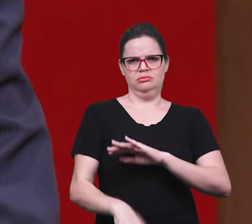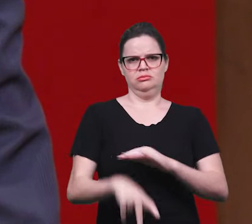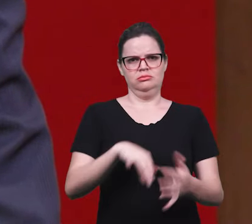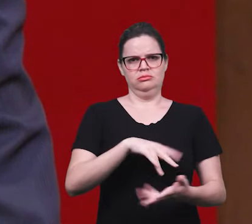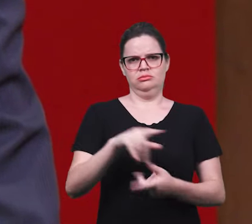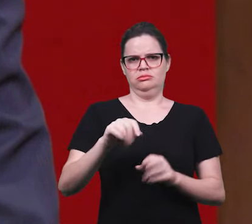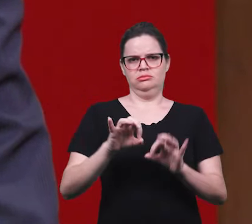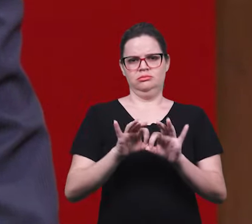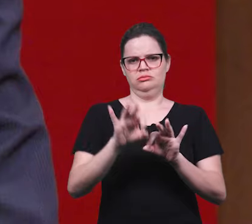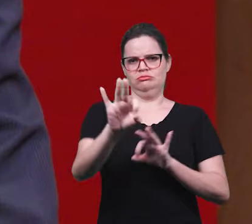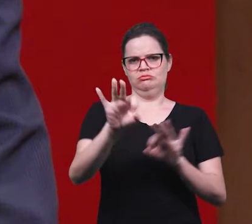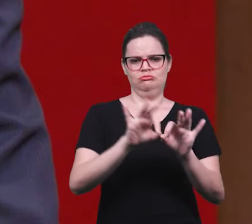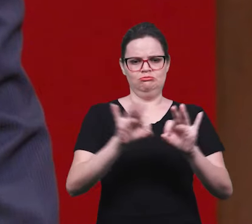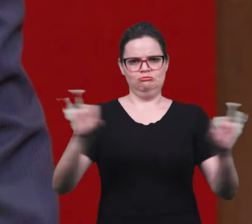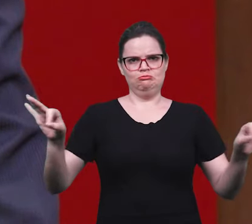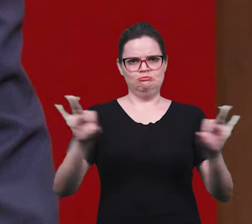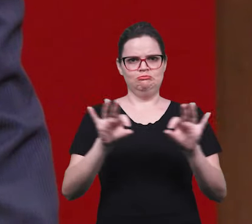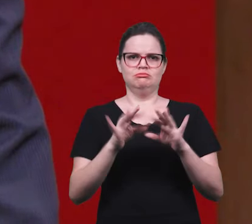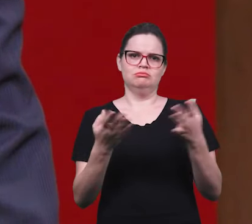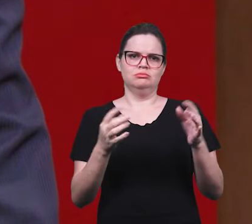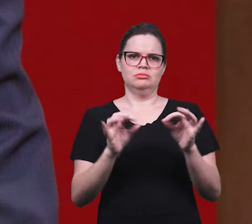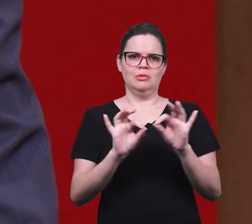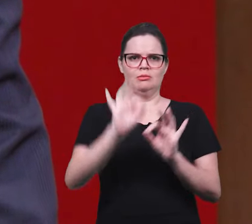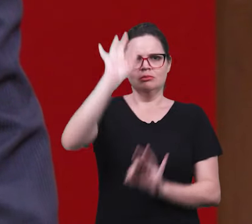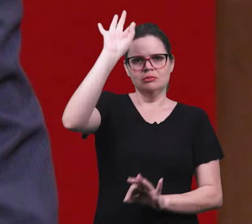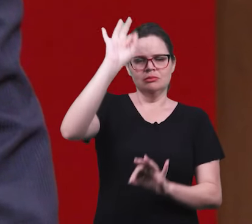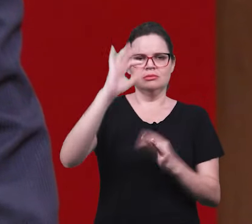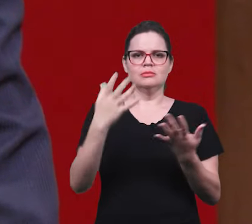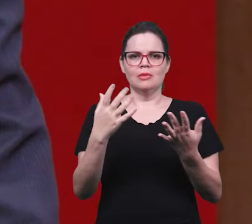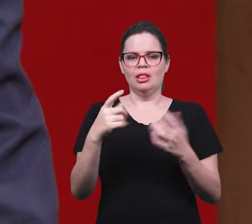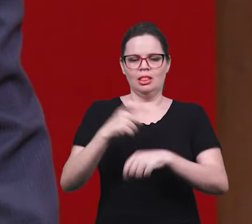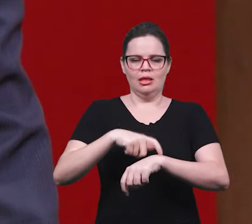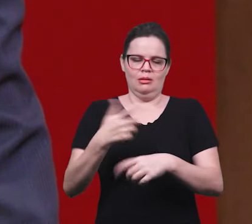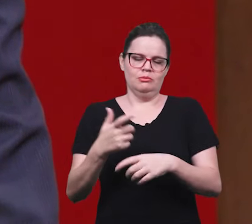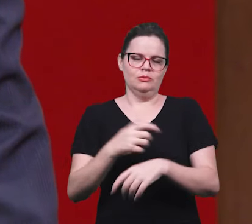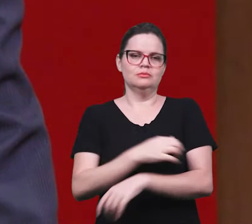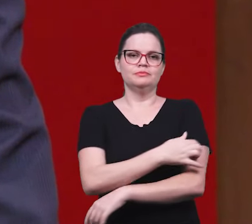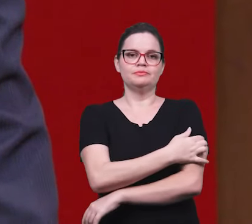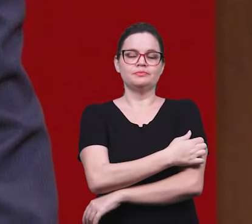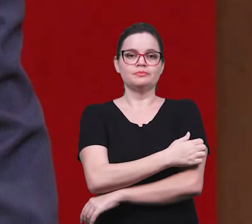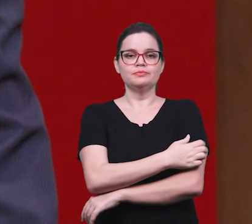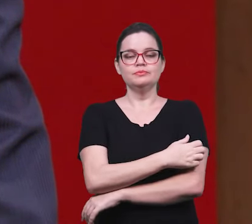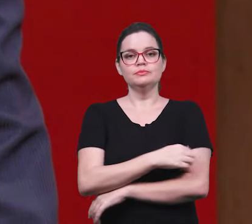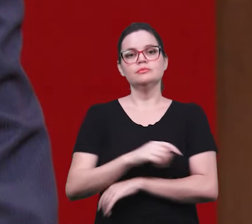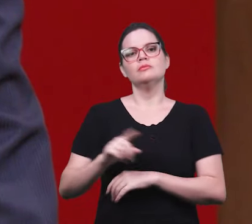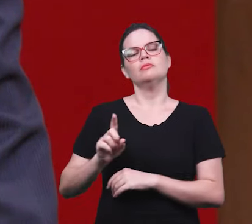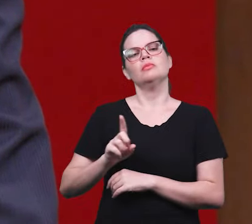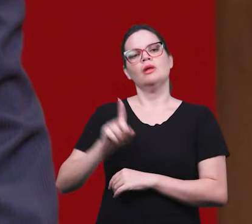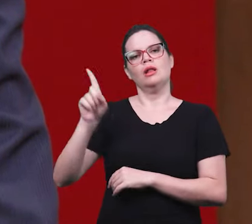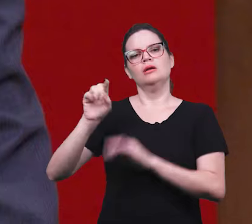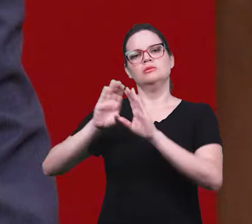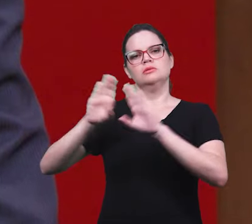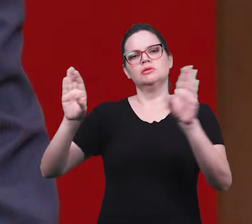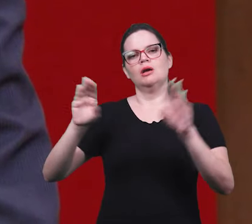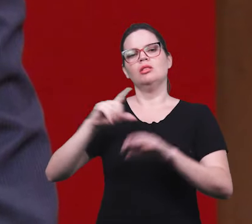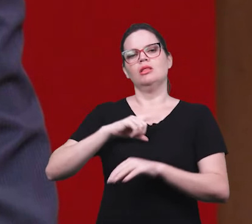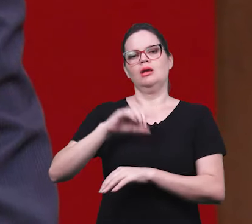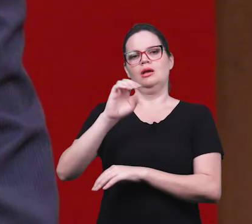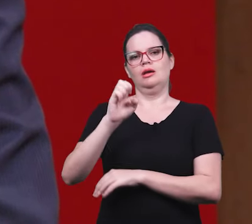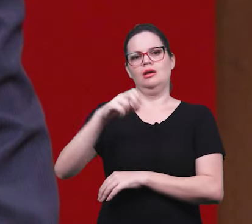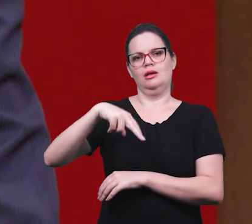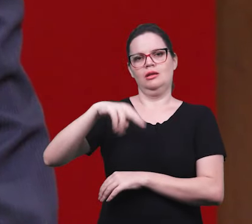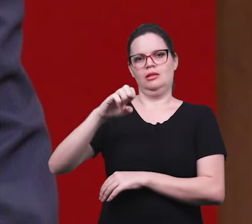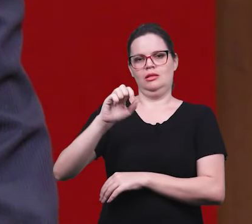tempo. Também vamos falar da energéia, essa sim, proveniente da obra redentora de Deus. Nós estaremos